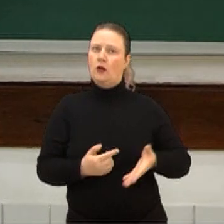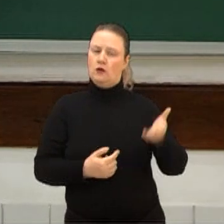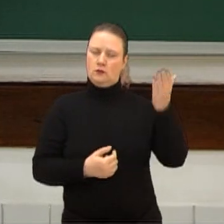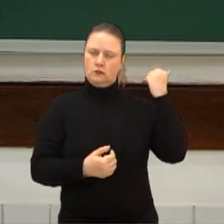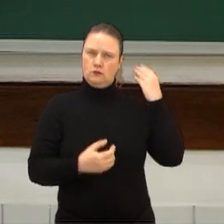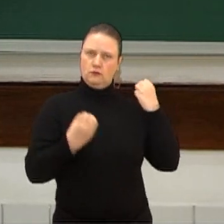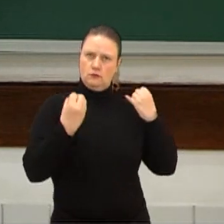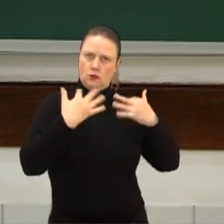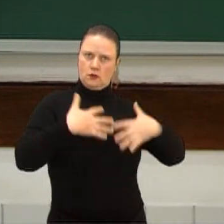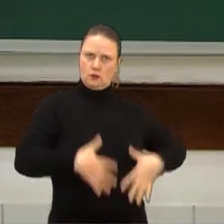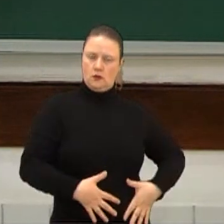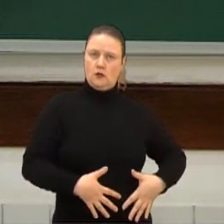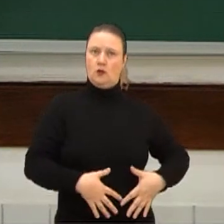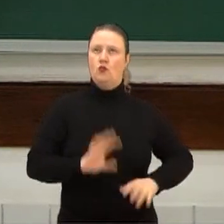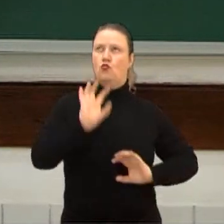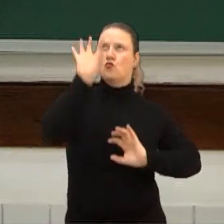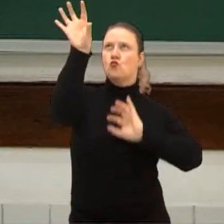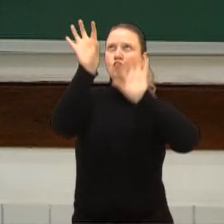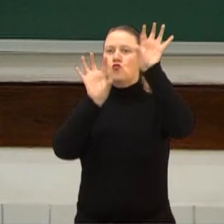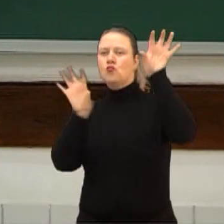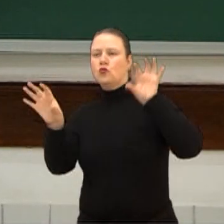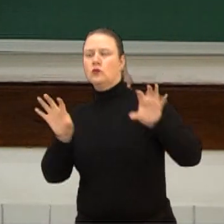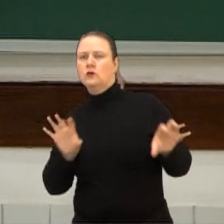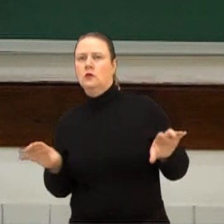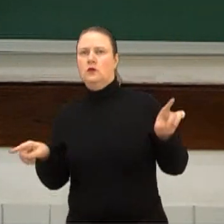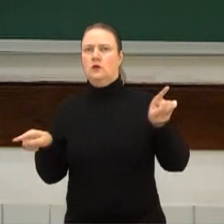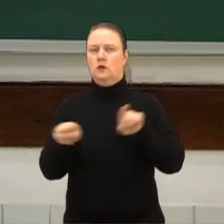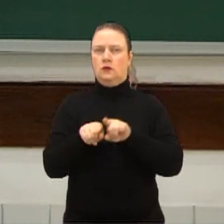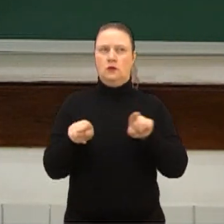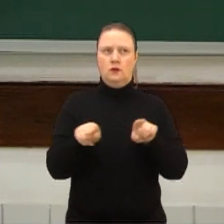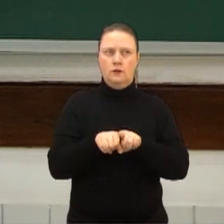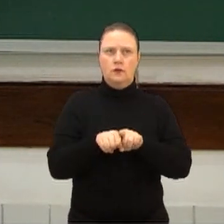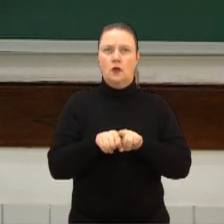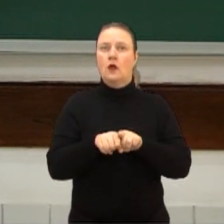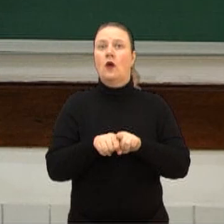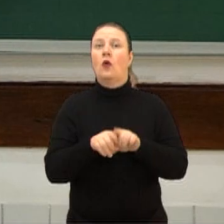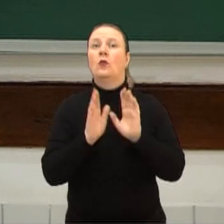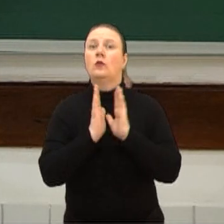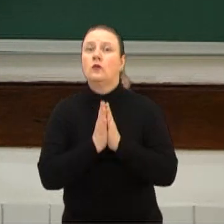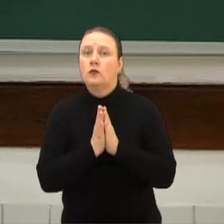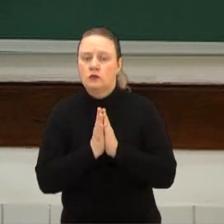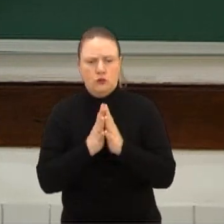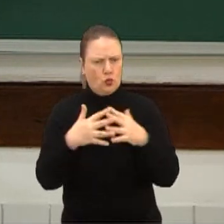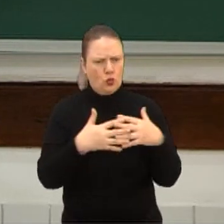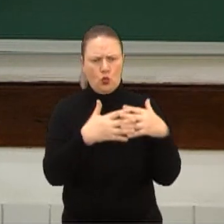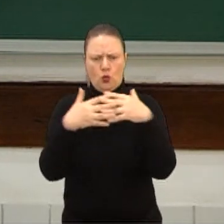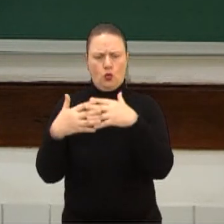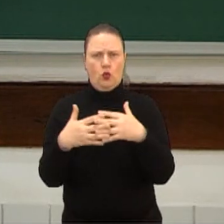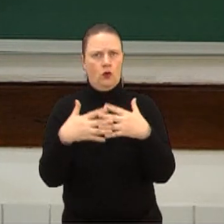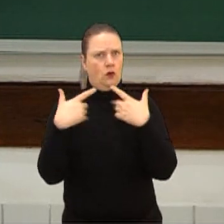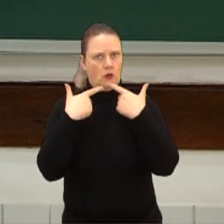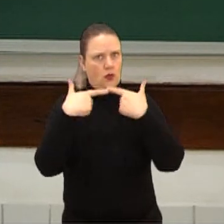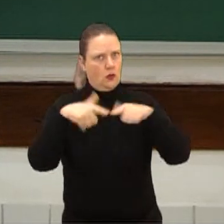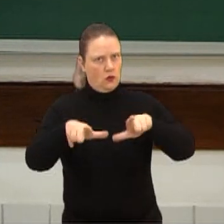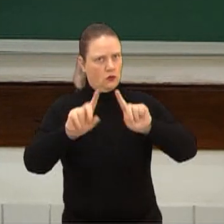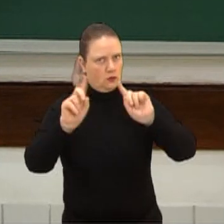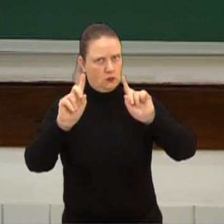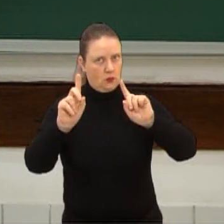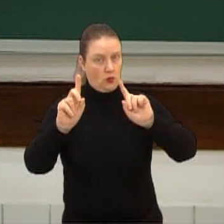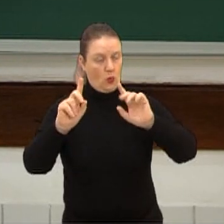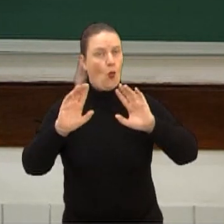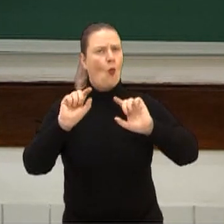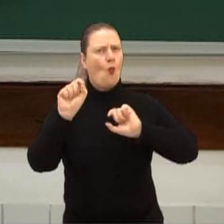vemos novamente a regionalização, não confundam a regionalização linguística com o aspecto